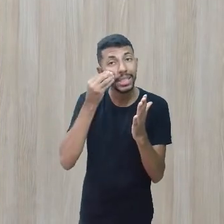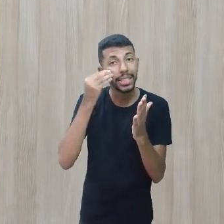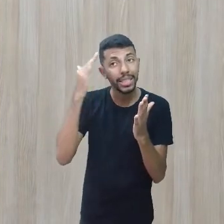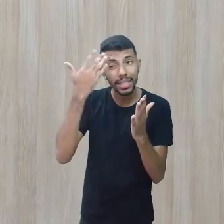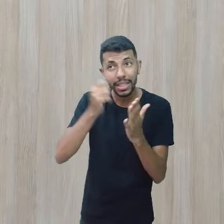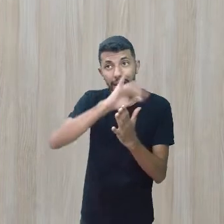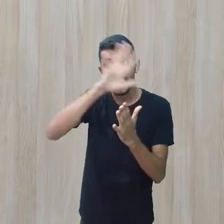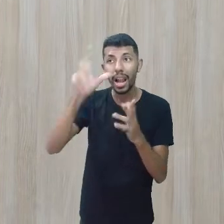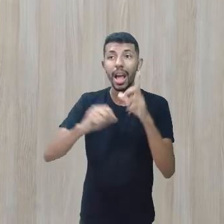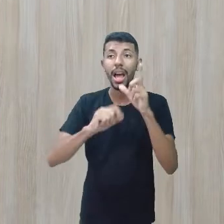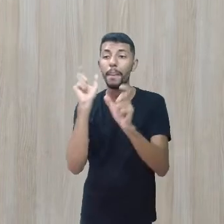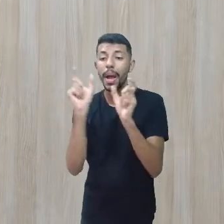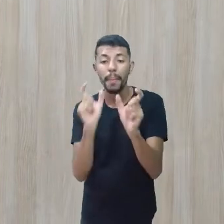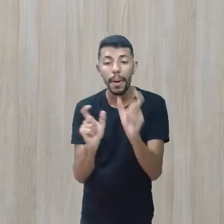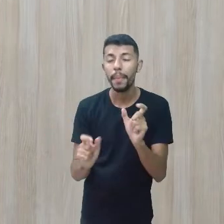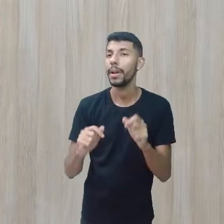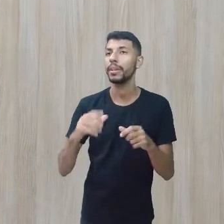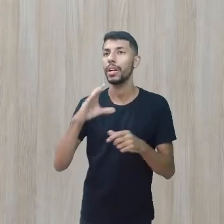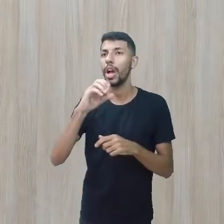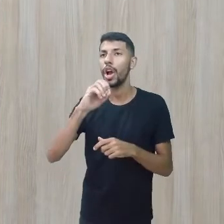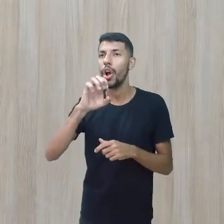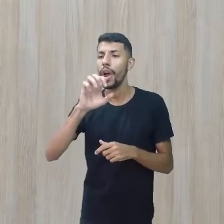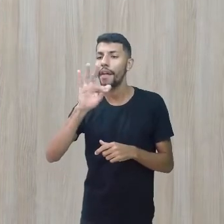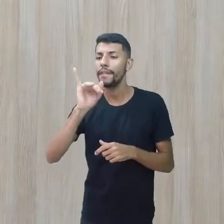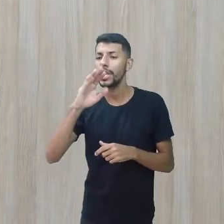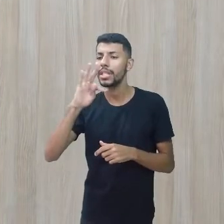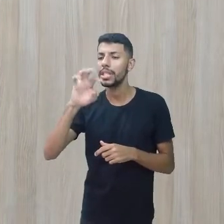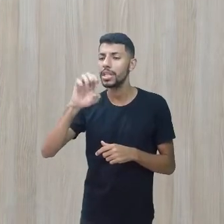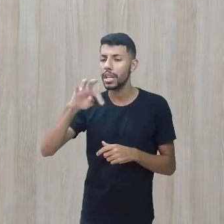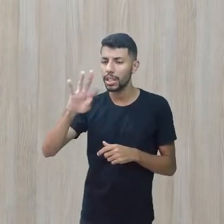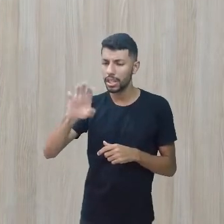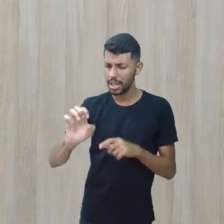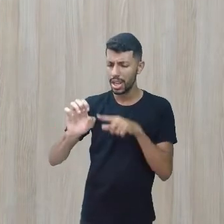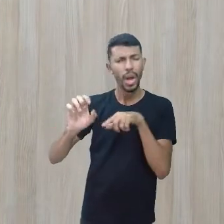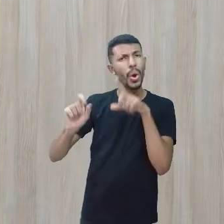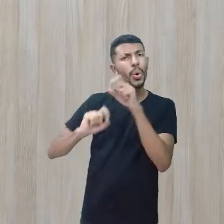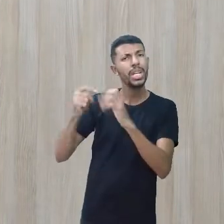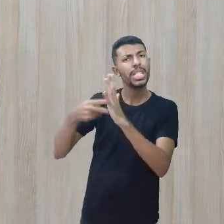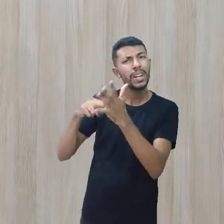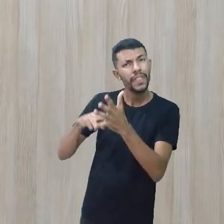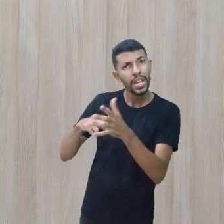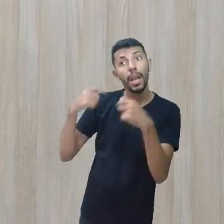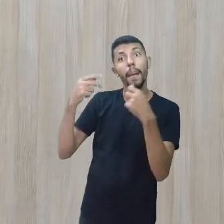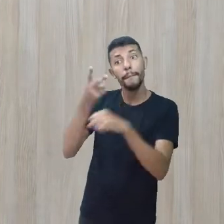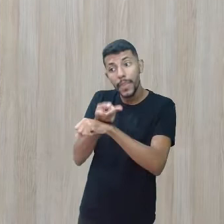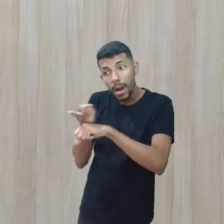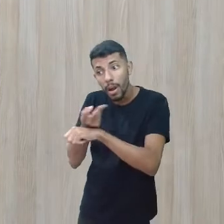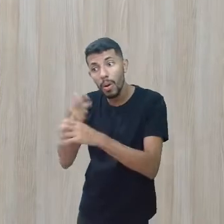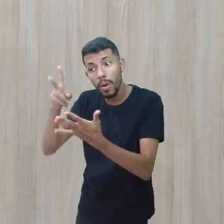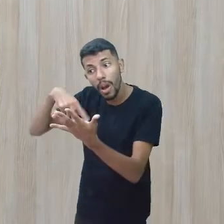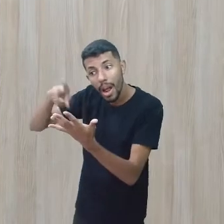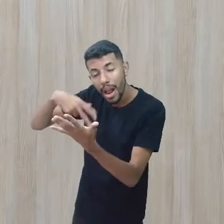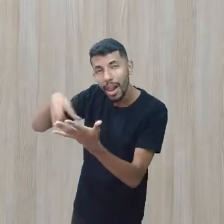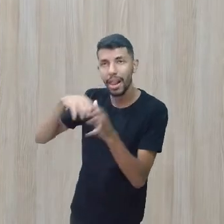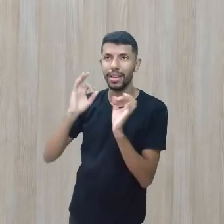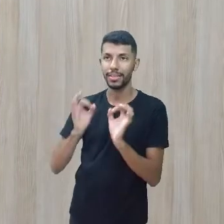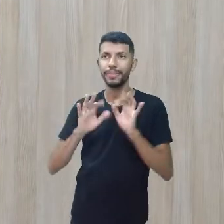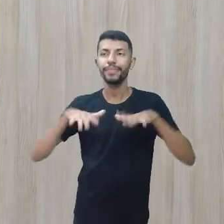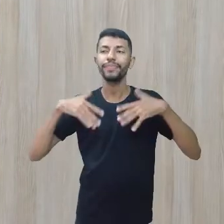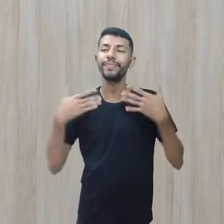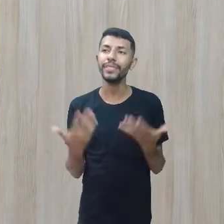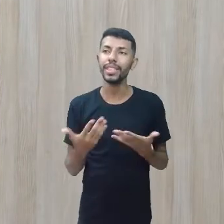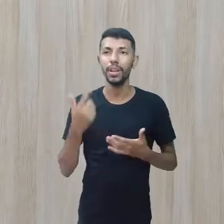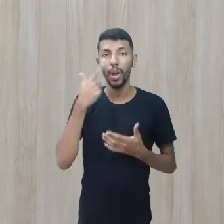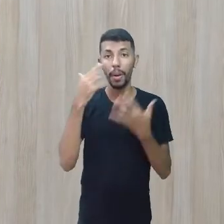as palavras, né? Coeficiente. Muitas vezes a gente não entende, porque a gente não sabe o significado daquela palavra, daquela letra que está junto. Então,